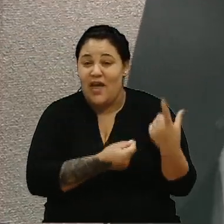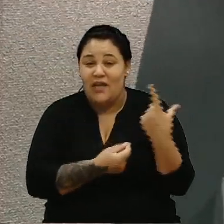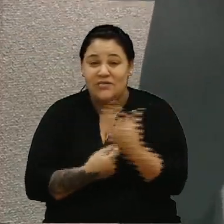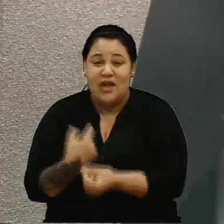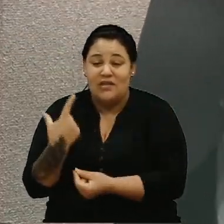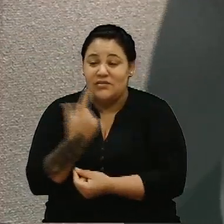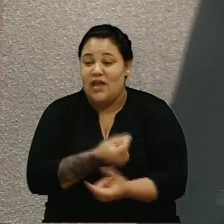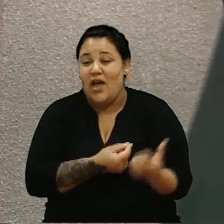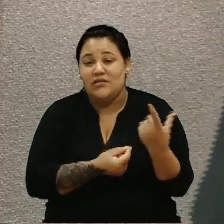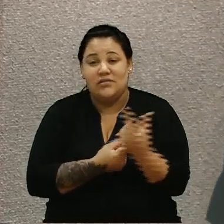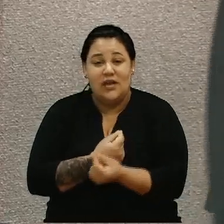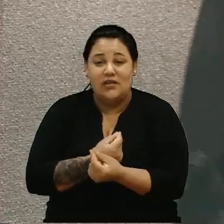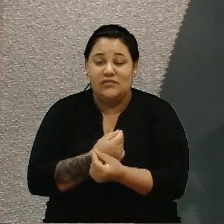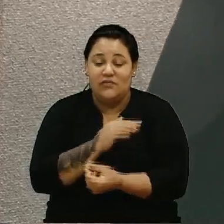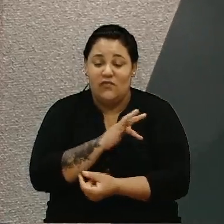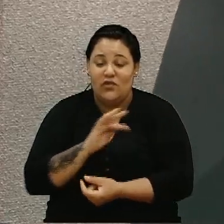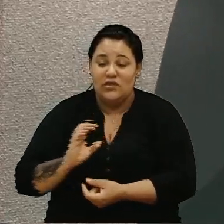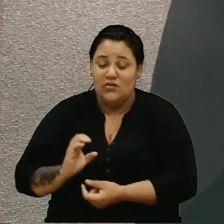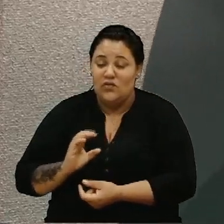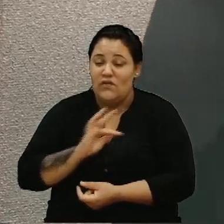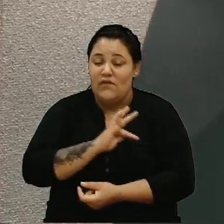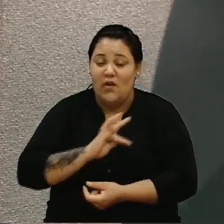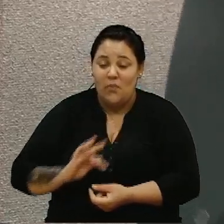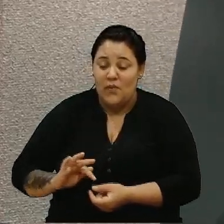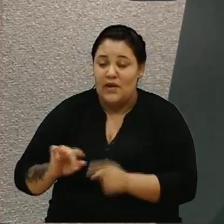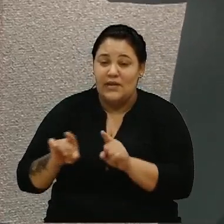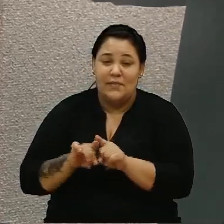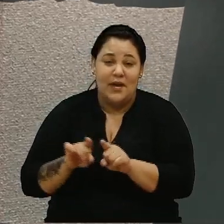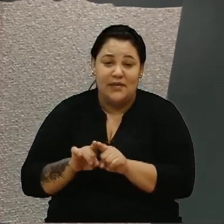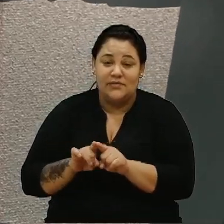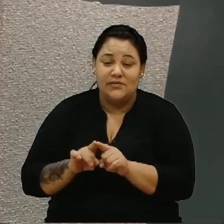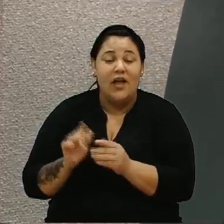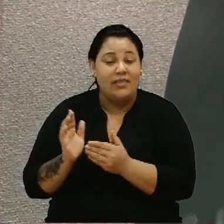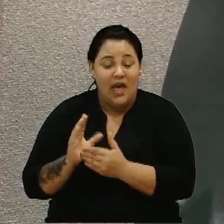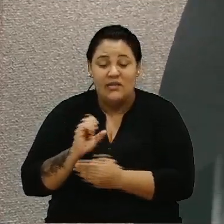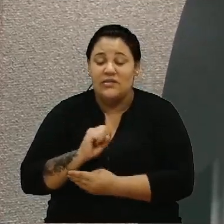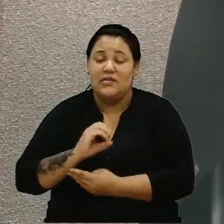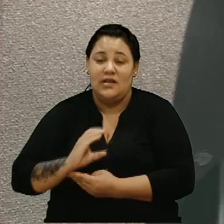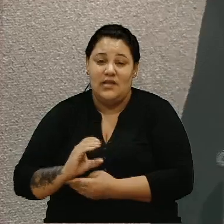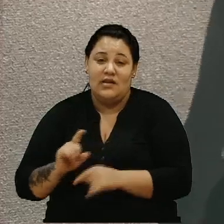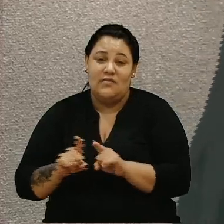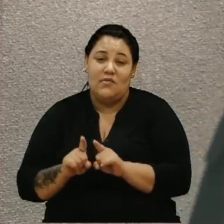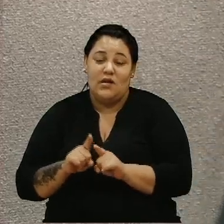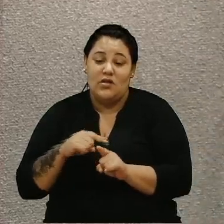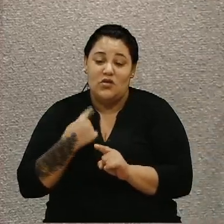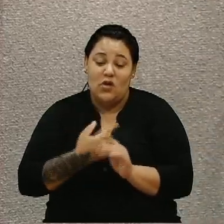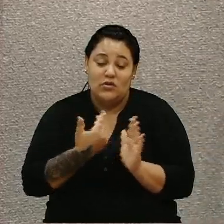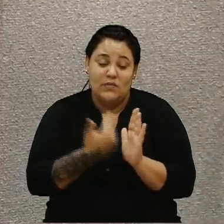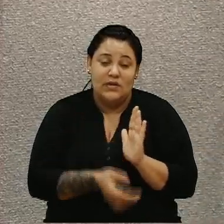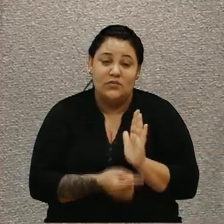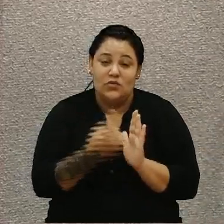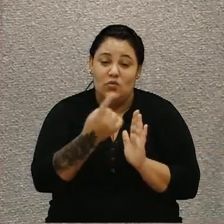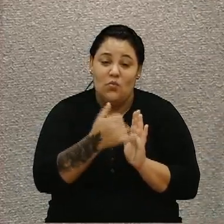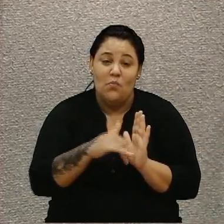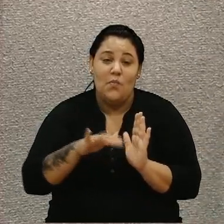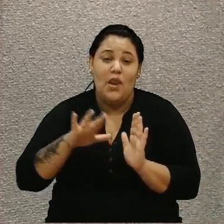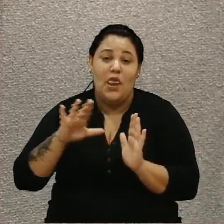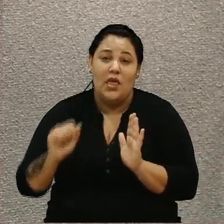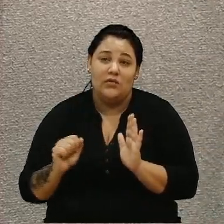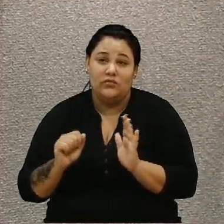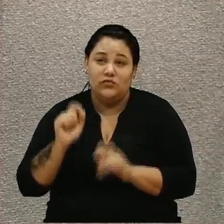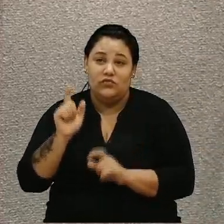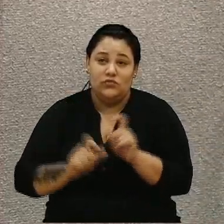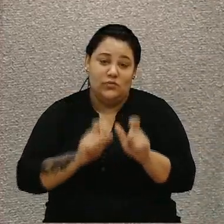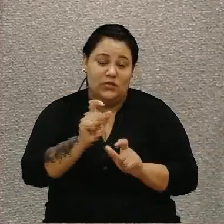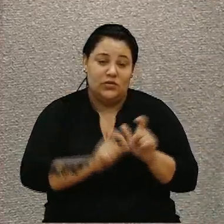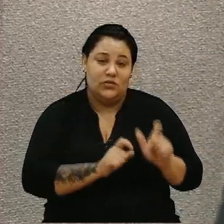indo para Flores da Cunha, Farroupilha e até mesmo Santa Catarina. Nós perdemos 1 milhão de habitantes.